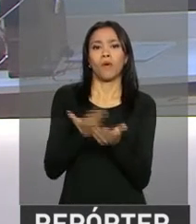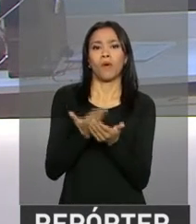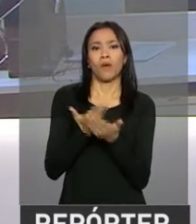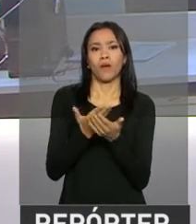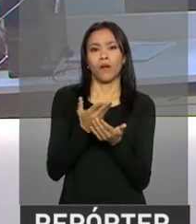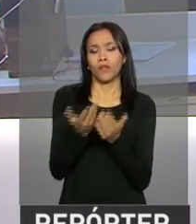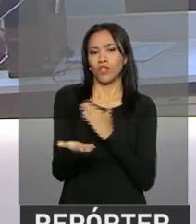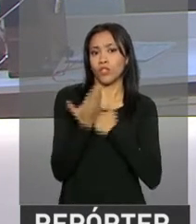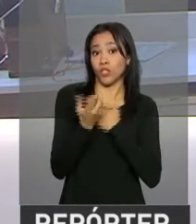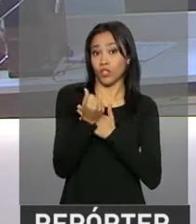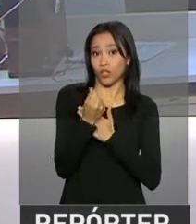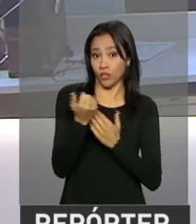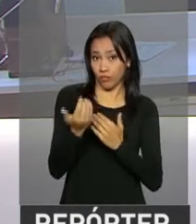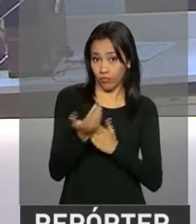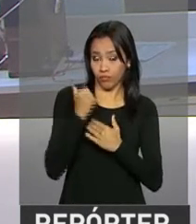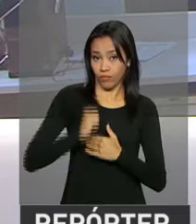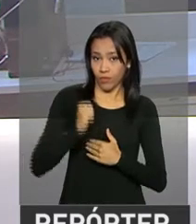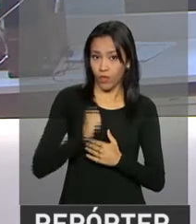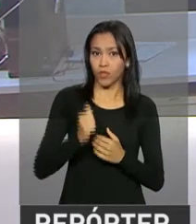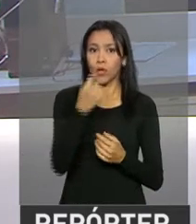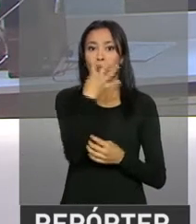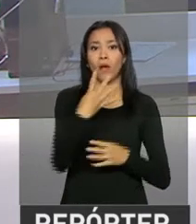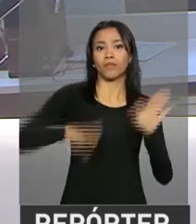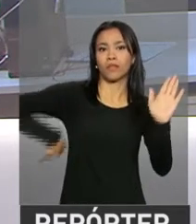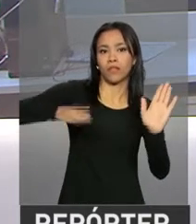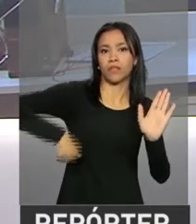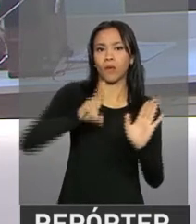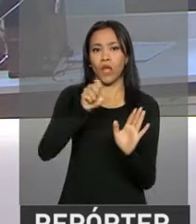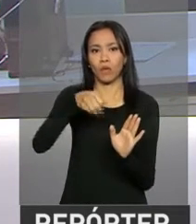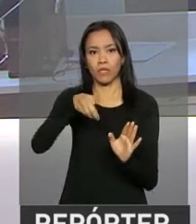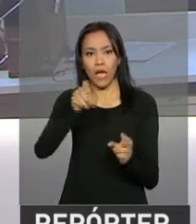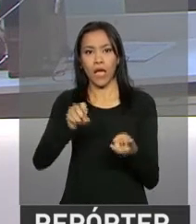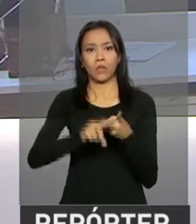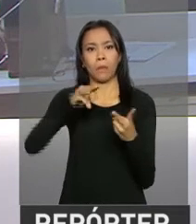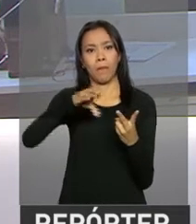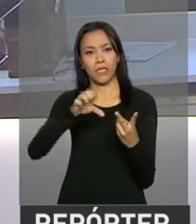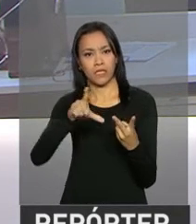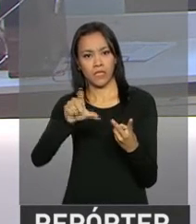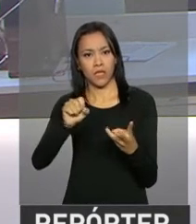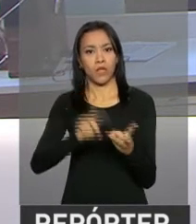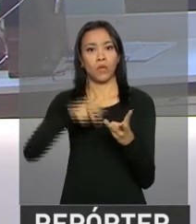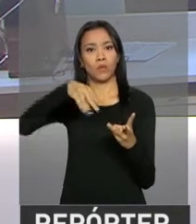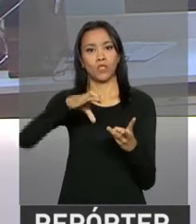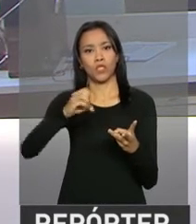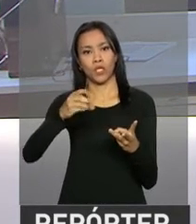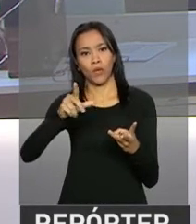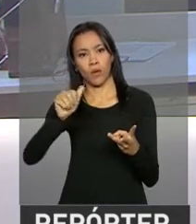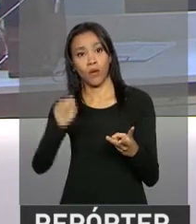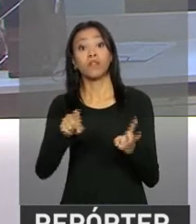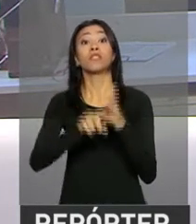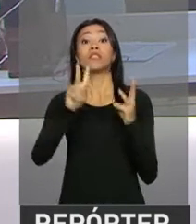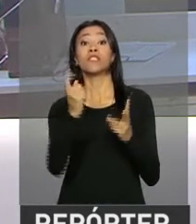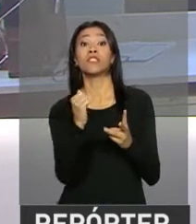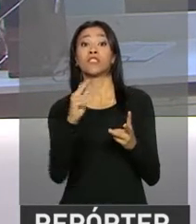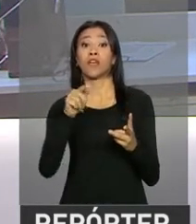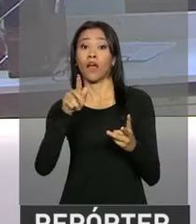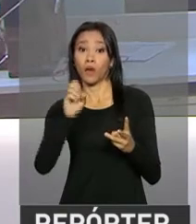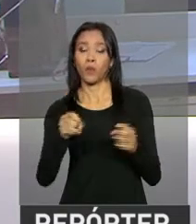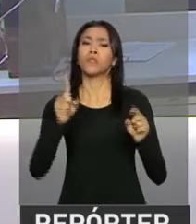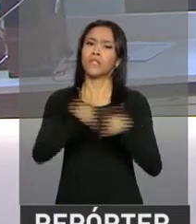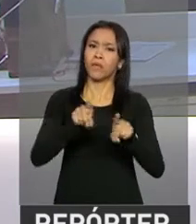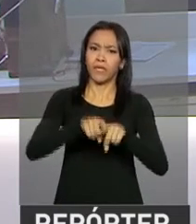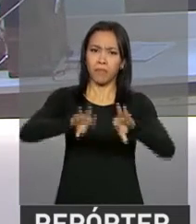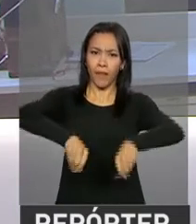esporte quatro são da natação leonardo de deus marcelo chierighini e nicolas oliveira e thiago pereira no vôlei de praia